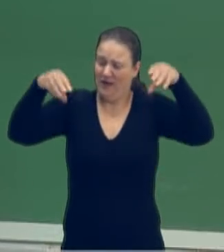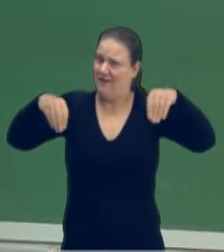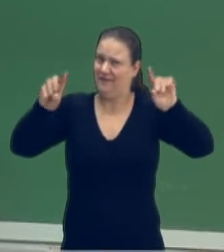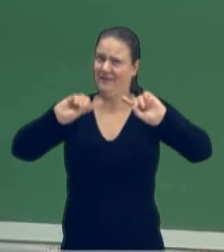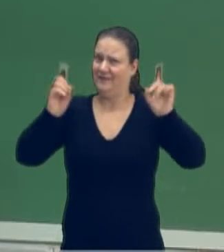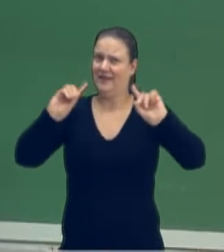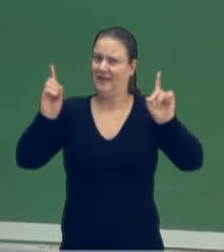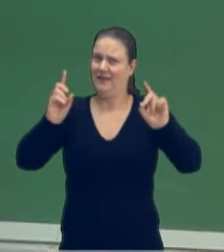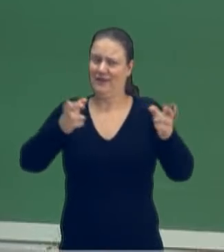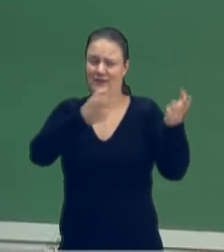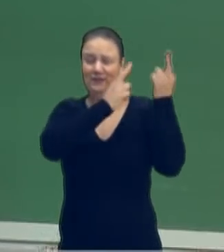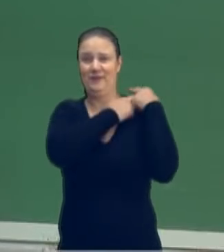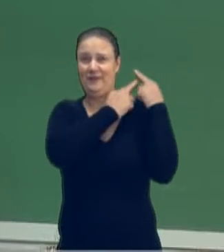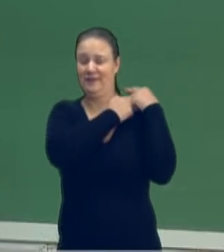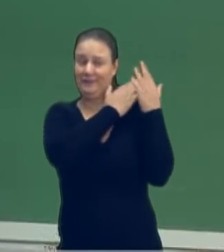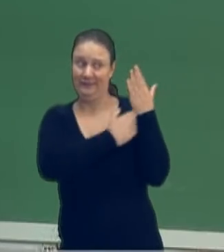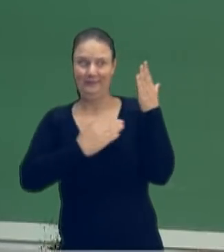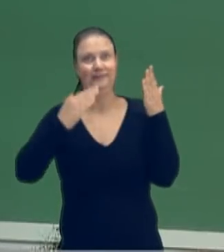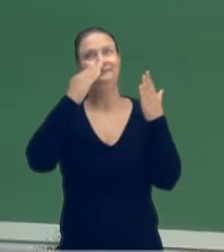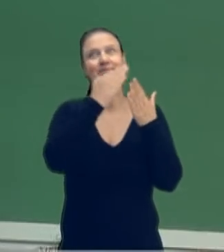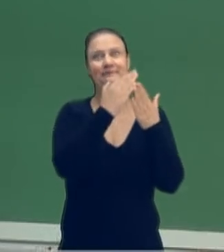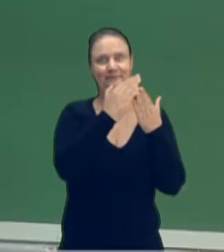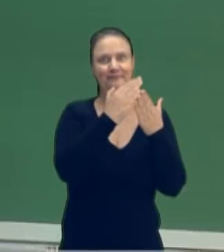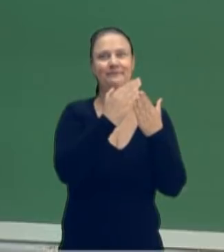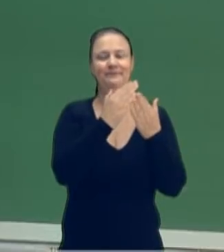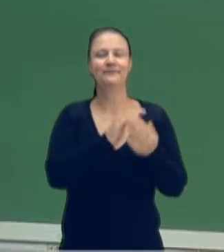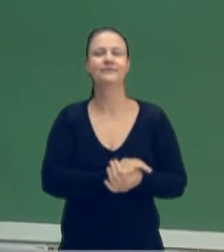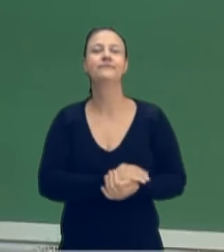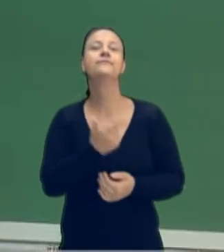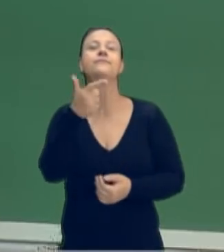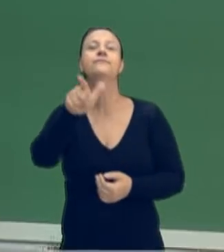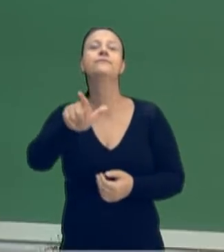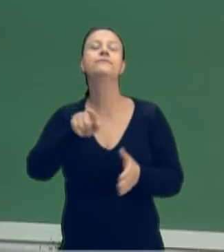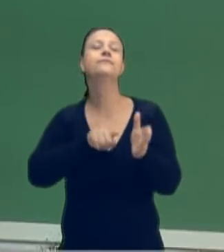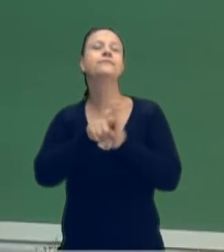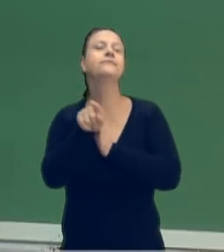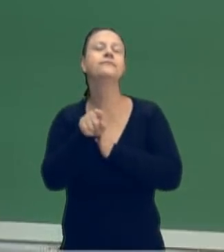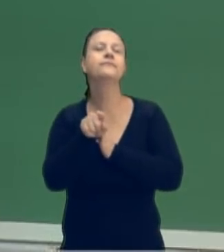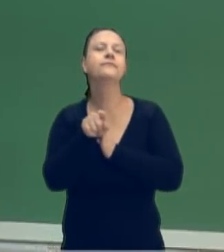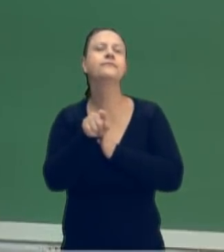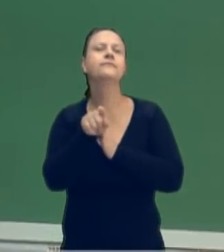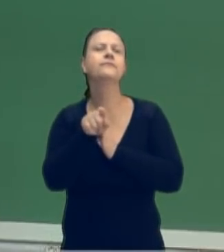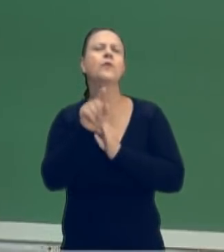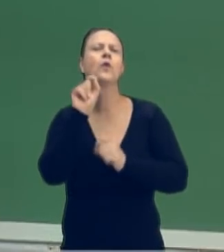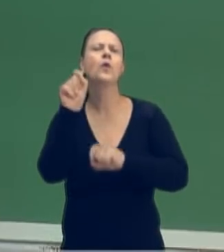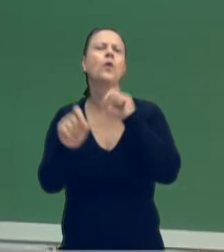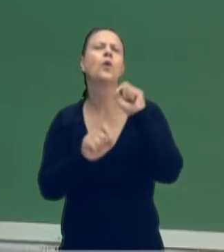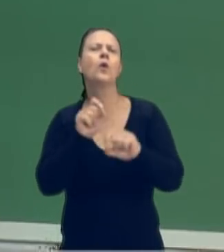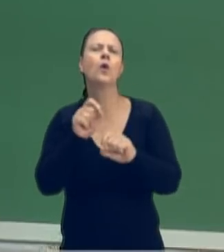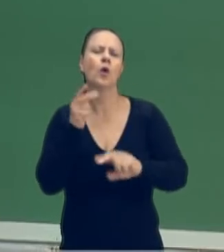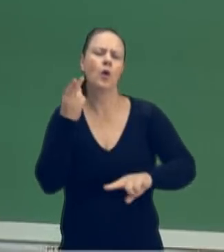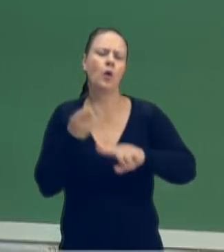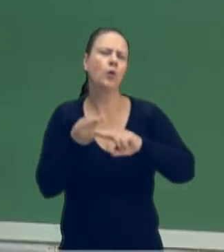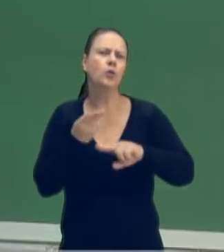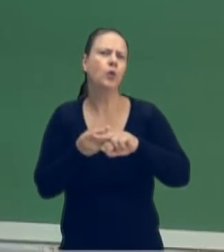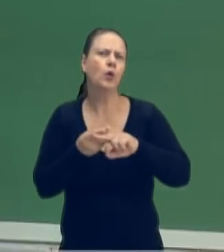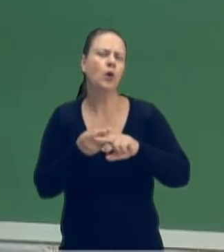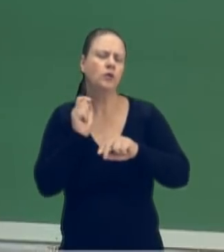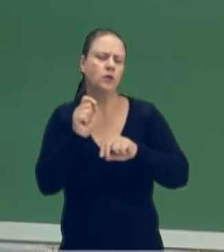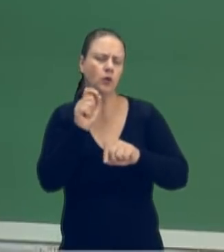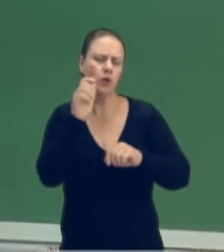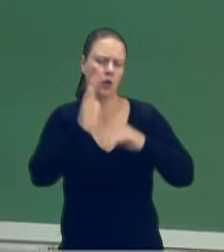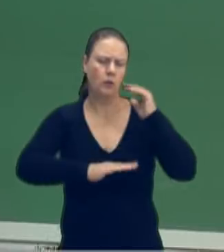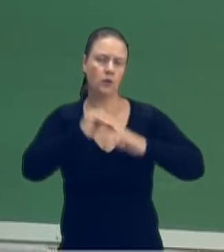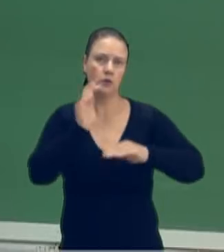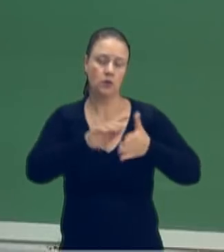Não com esse tamanho de responsabilidade aqui. Vamos lá, próxima. Função social, os escribas ocupavam no Egito Antigo.